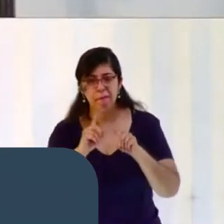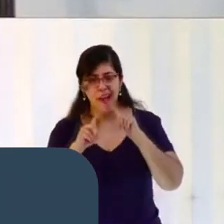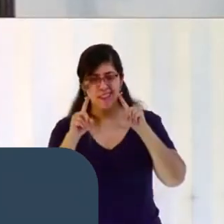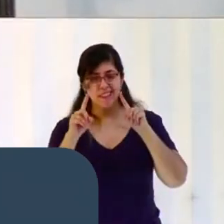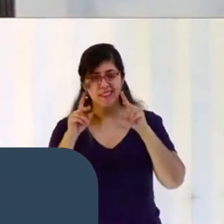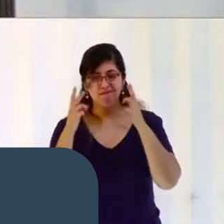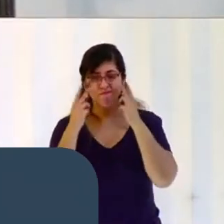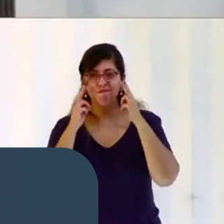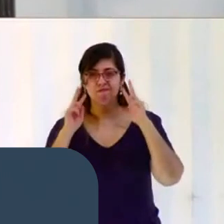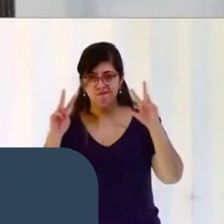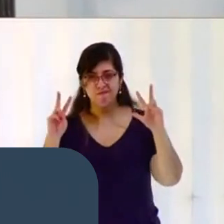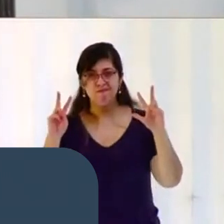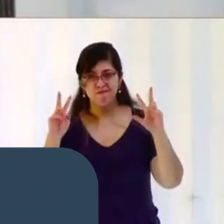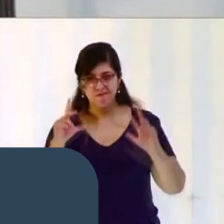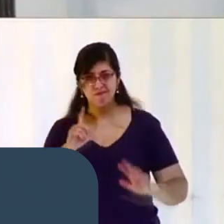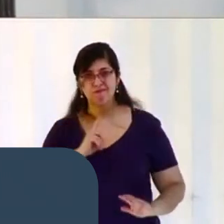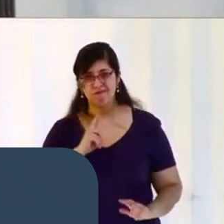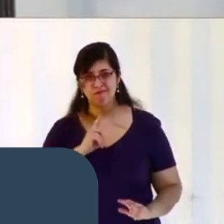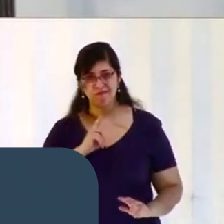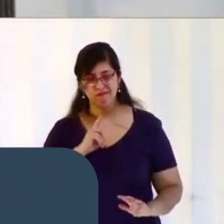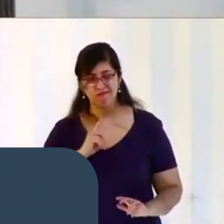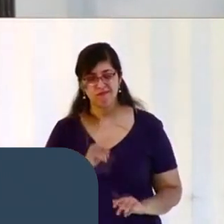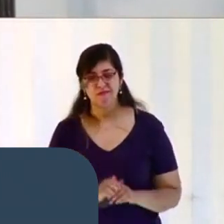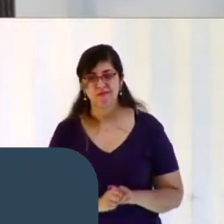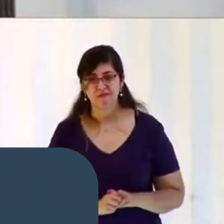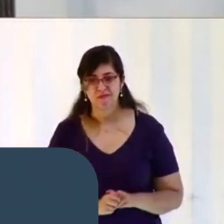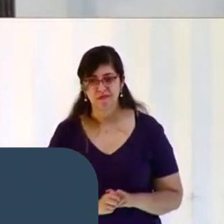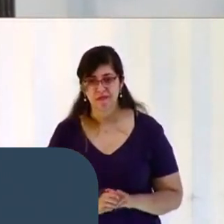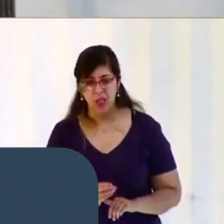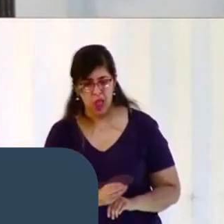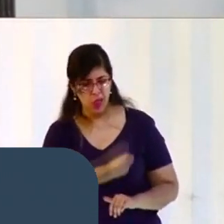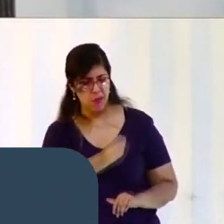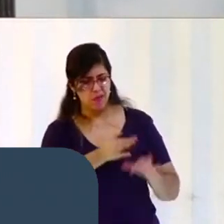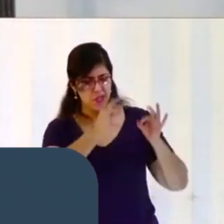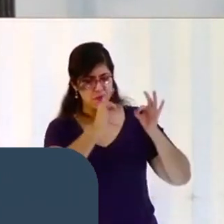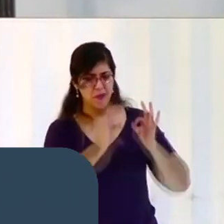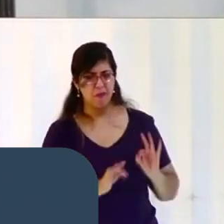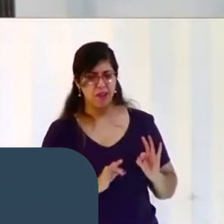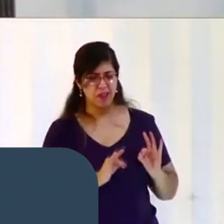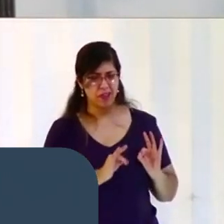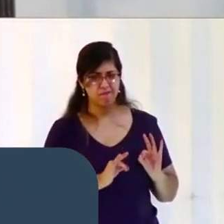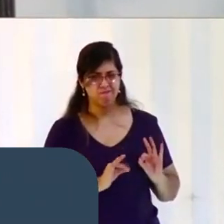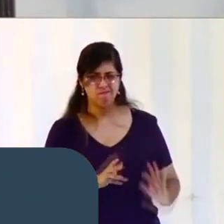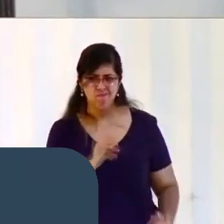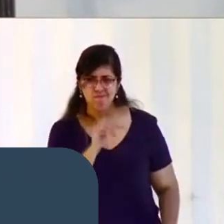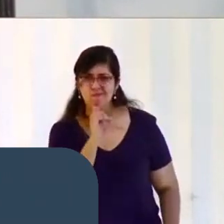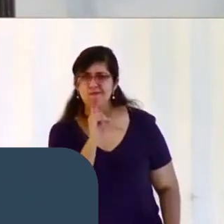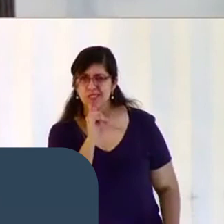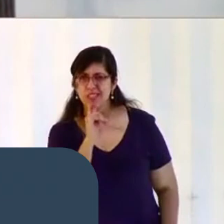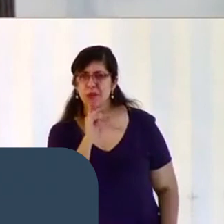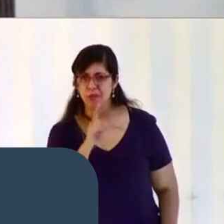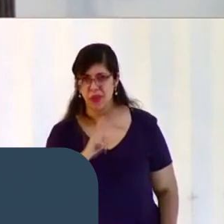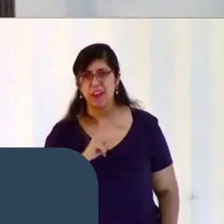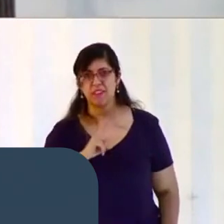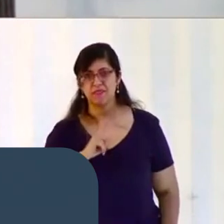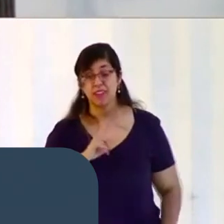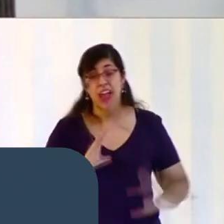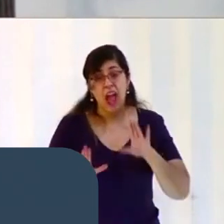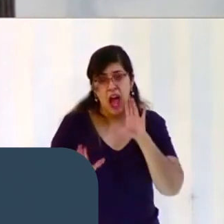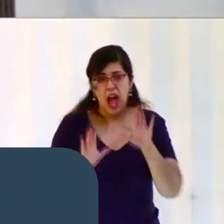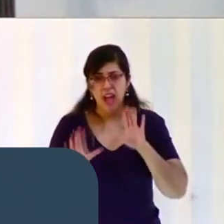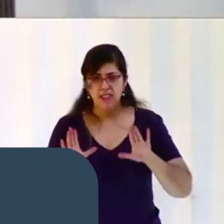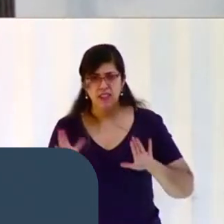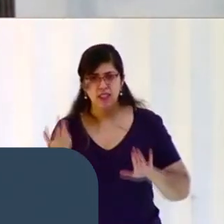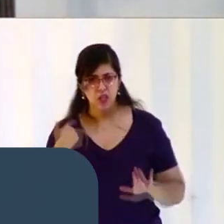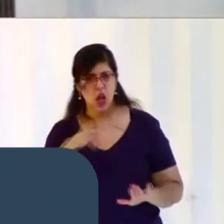há eloquência maior do que uma vida digna, do que uma vida correta diante do Senhor. Isso não quer dizer que nós